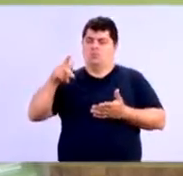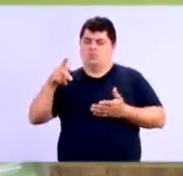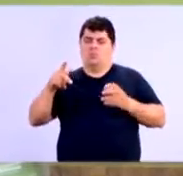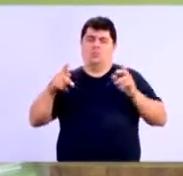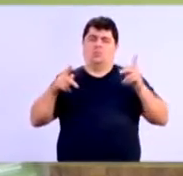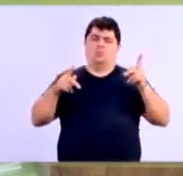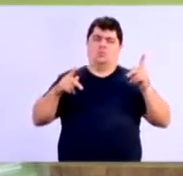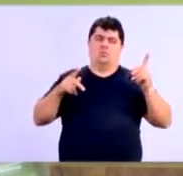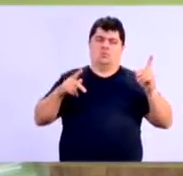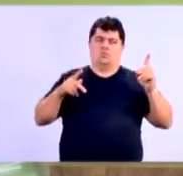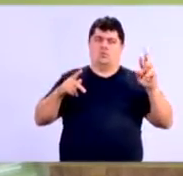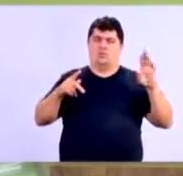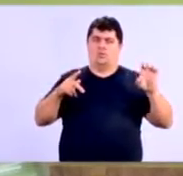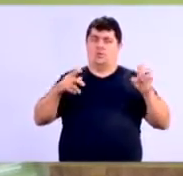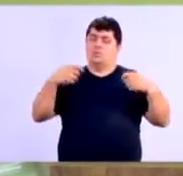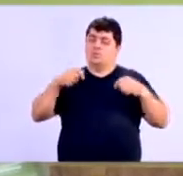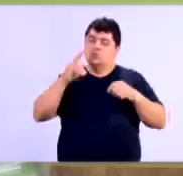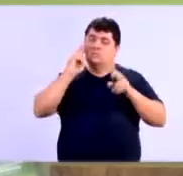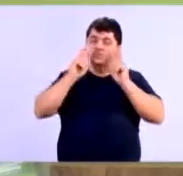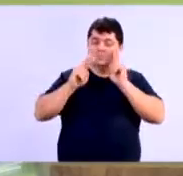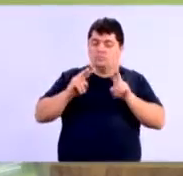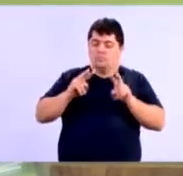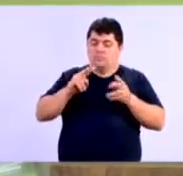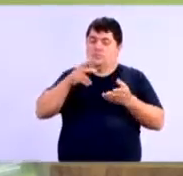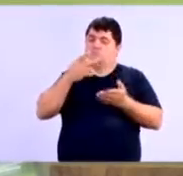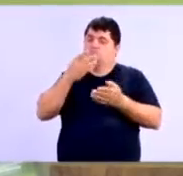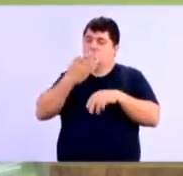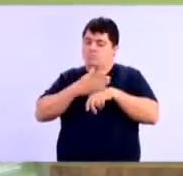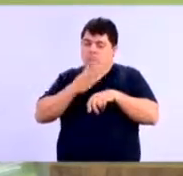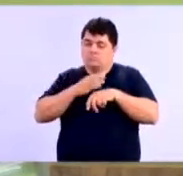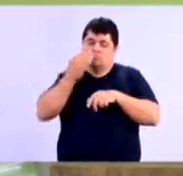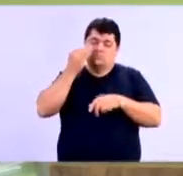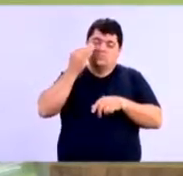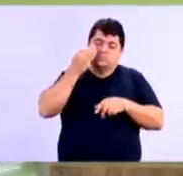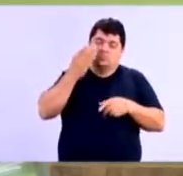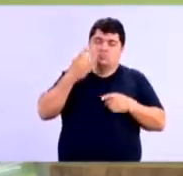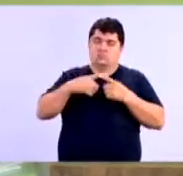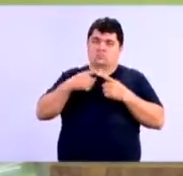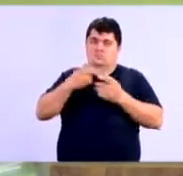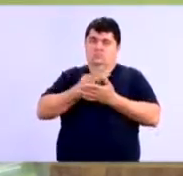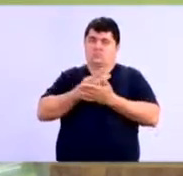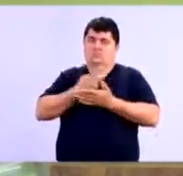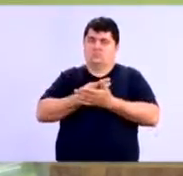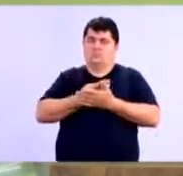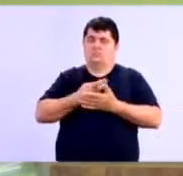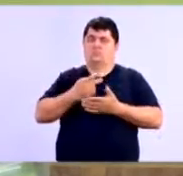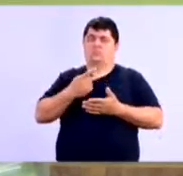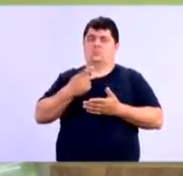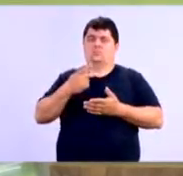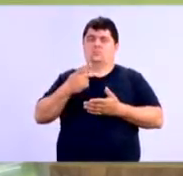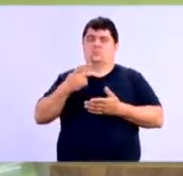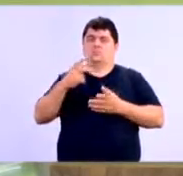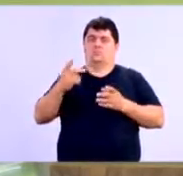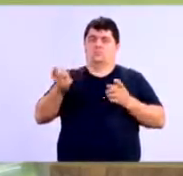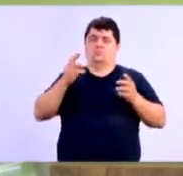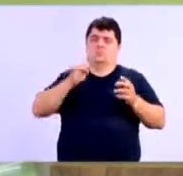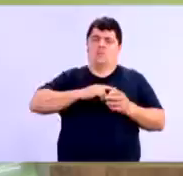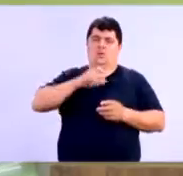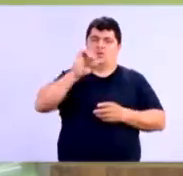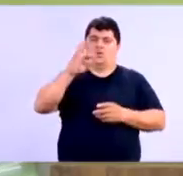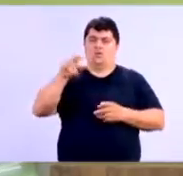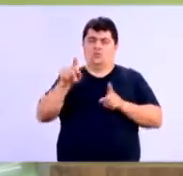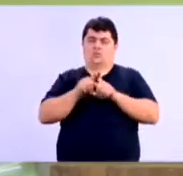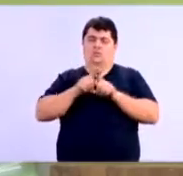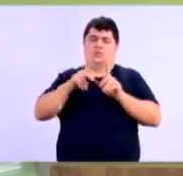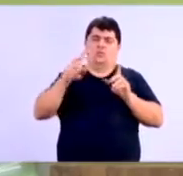na DRE. Então, é preciso que retorne aí, verifique onde foi o erro nesses dois cálculos do retorno sobre ativo e retorno sobre o capital